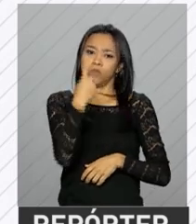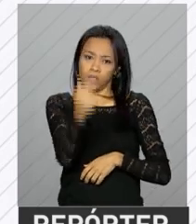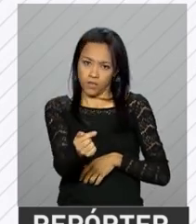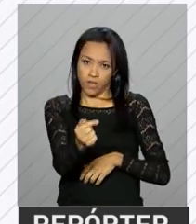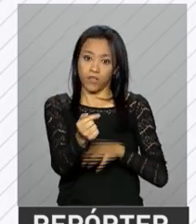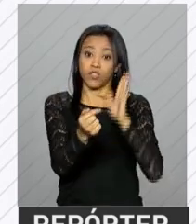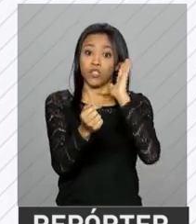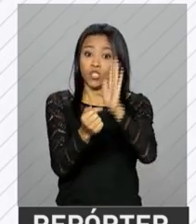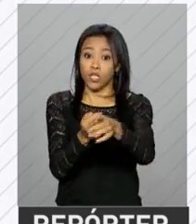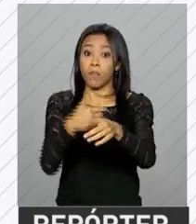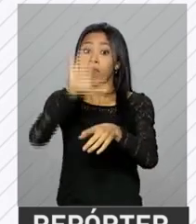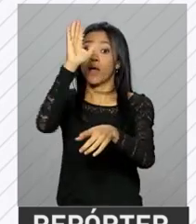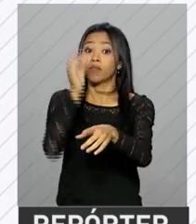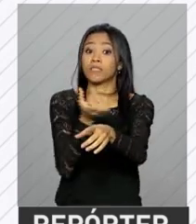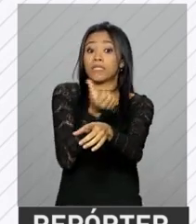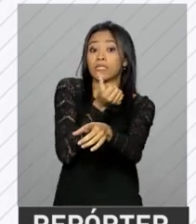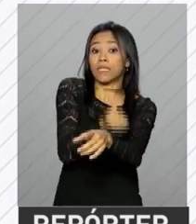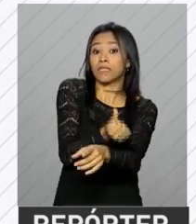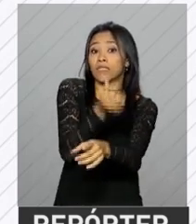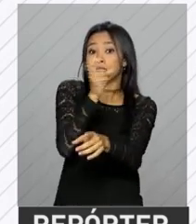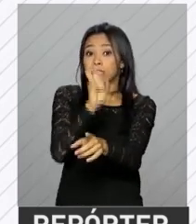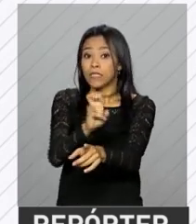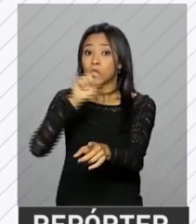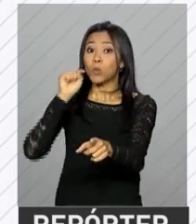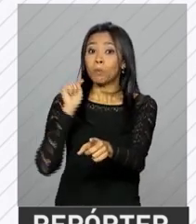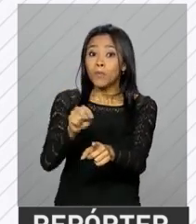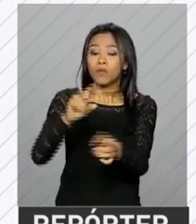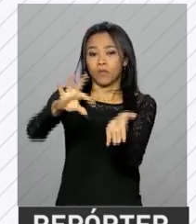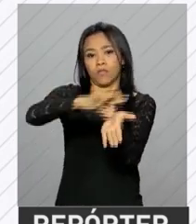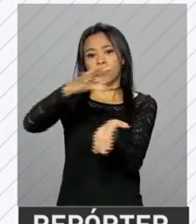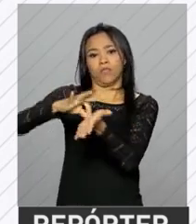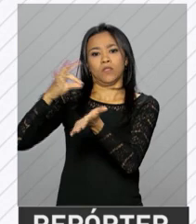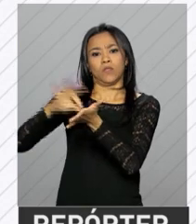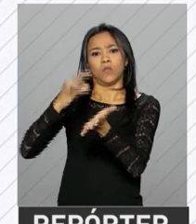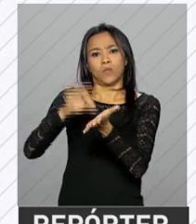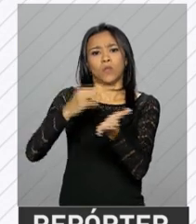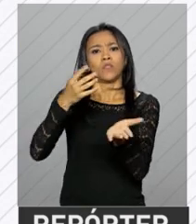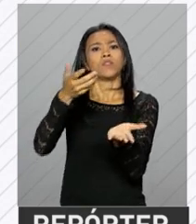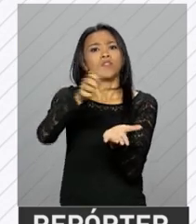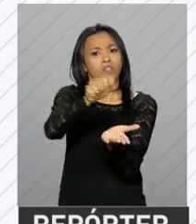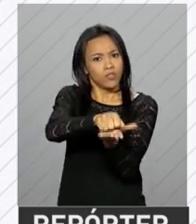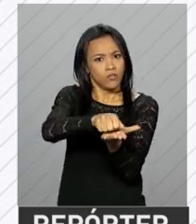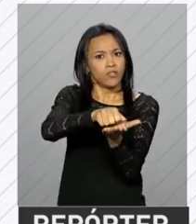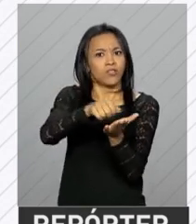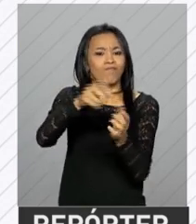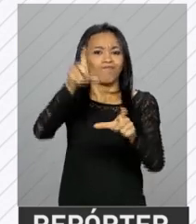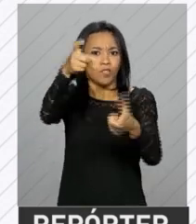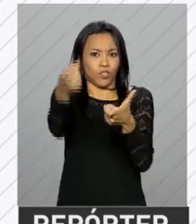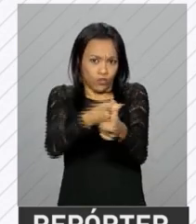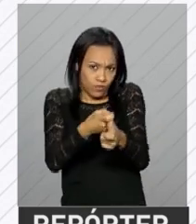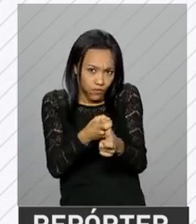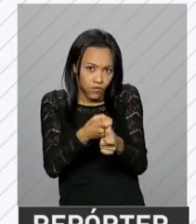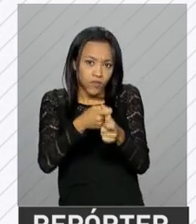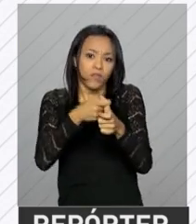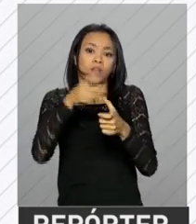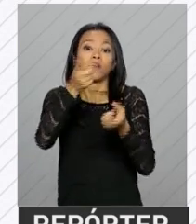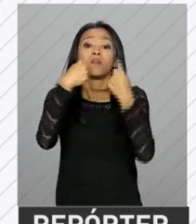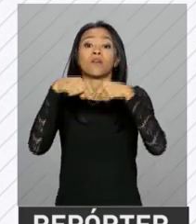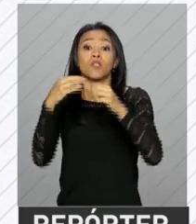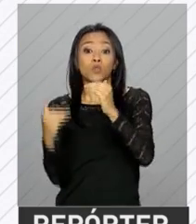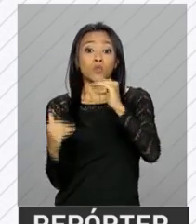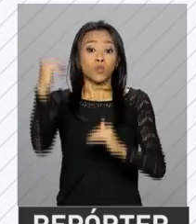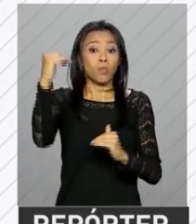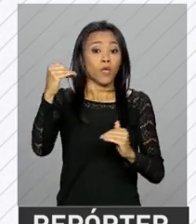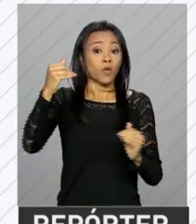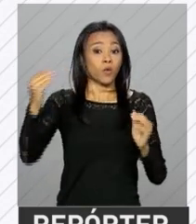foram feitas mais de 65 mil inscrições em dívida ativa mas três vezes superior ao registrado